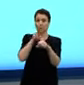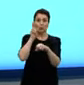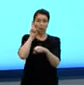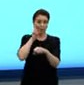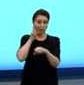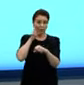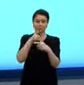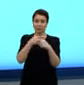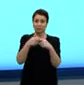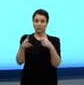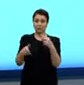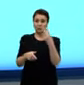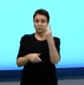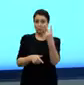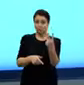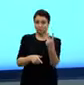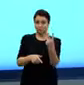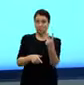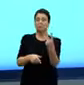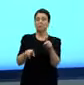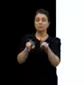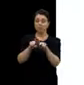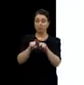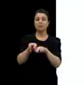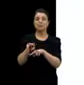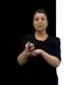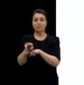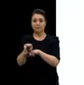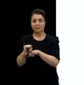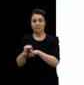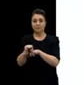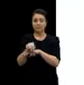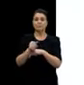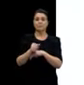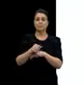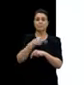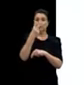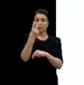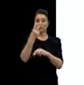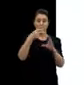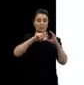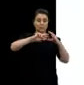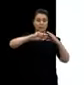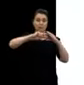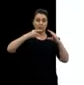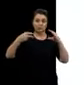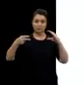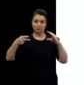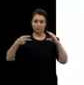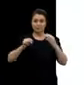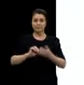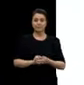fica 2 cromátides irmãs também. Então, 2 cromossomos.